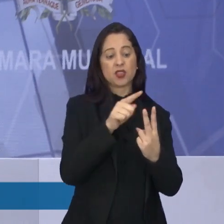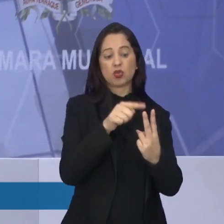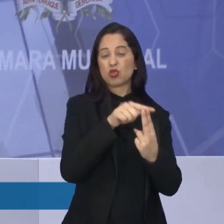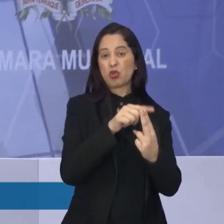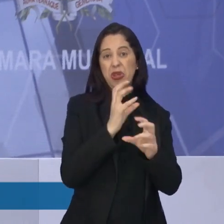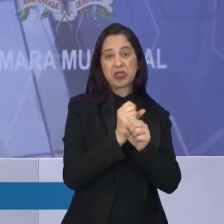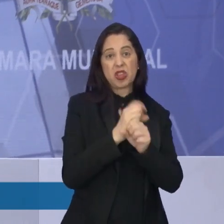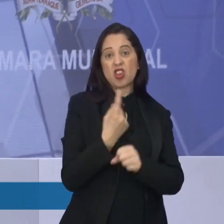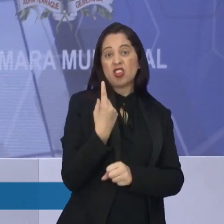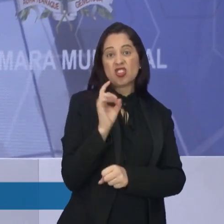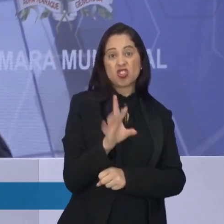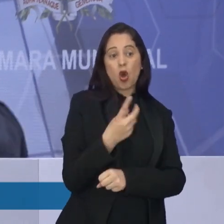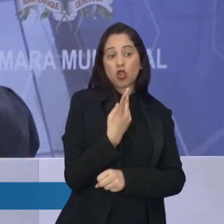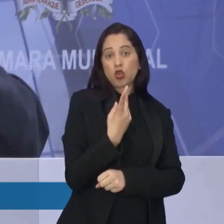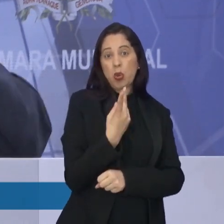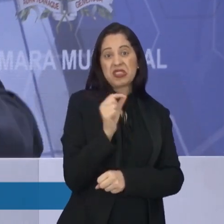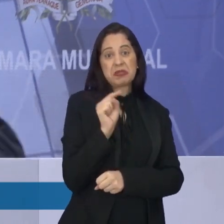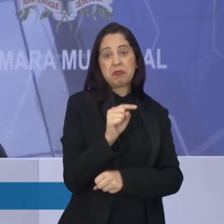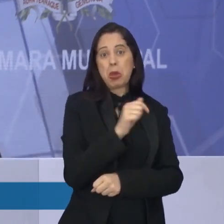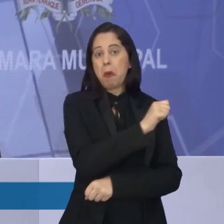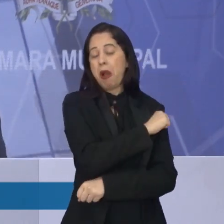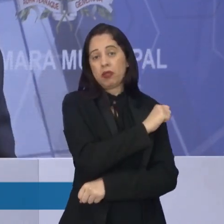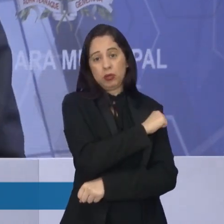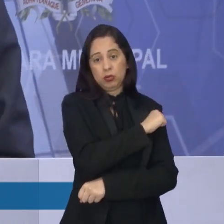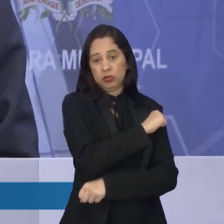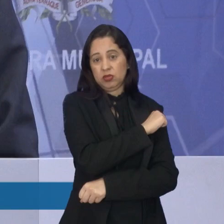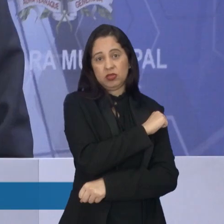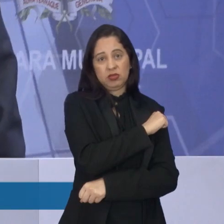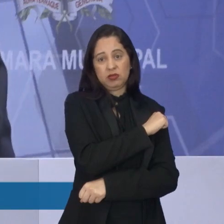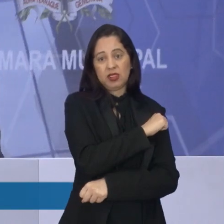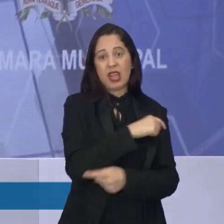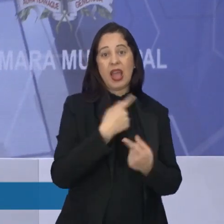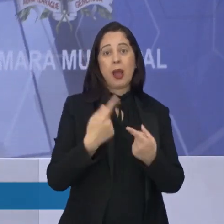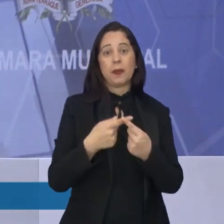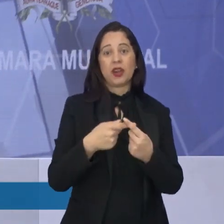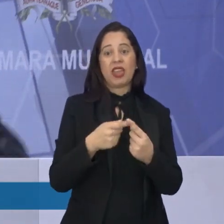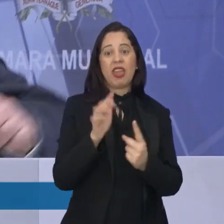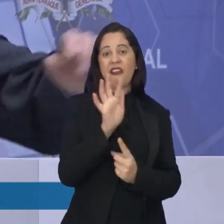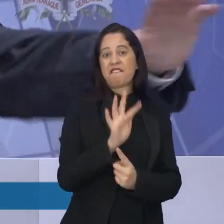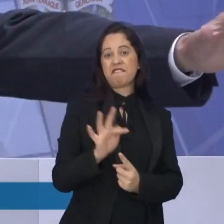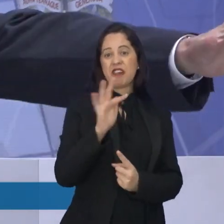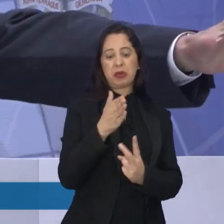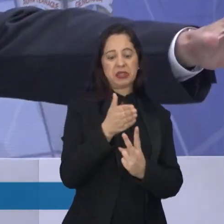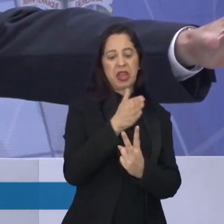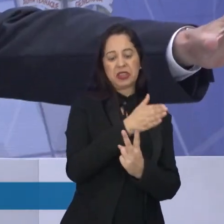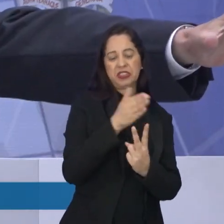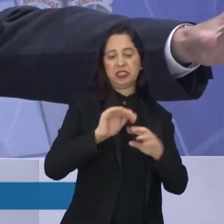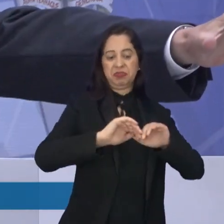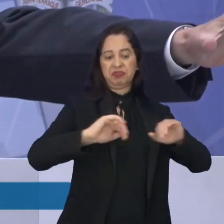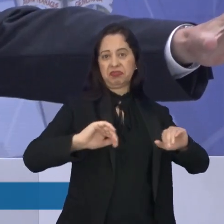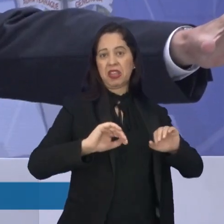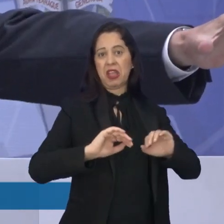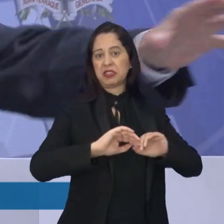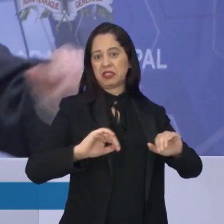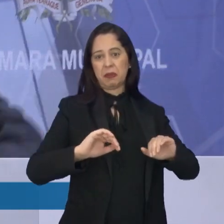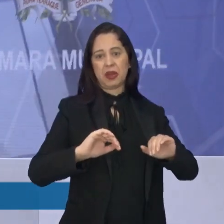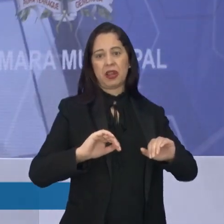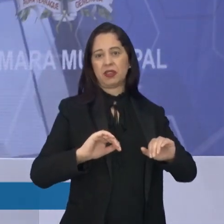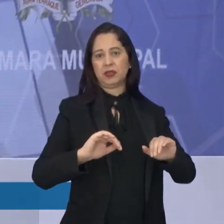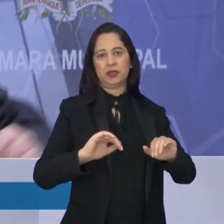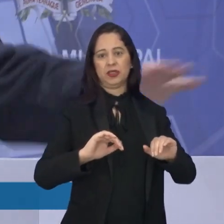de 2.000 alunos. E nem se deve somar, porque uma universidade não é composta por 200 alunos de